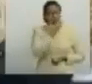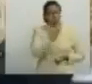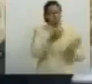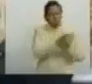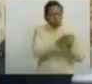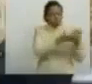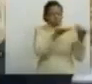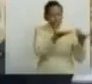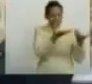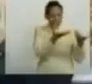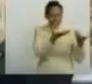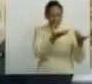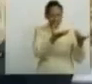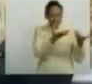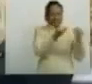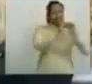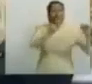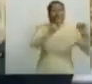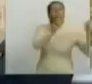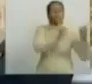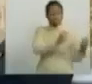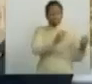A gente não tem que se calar, não.